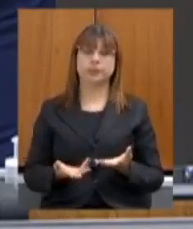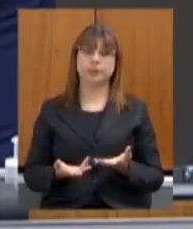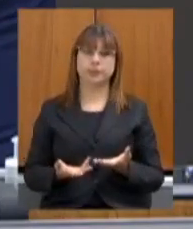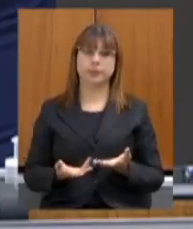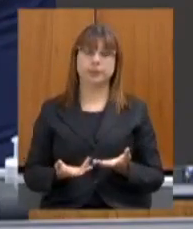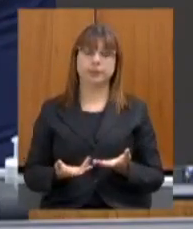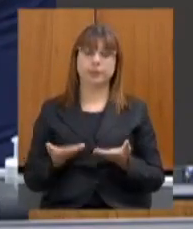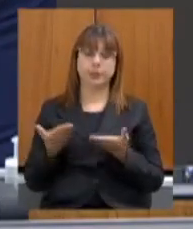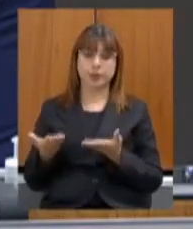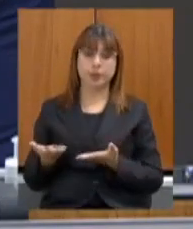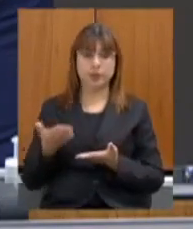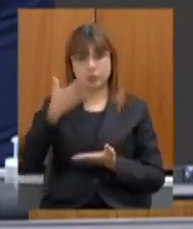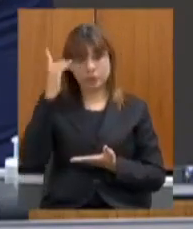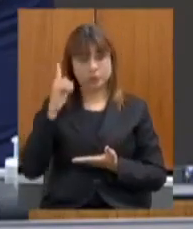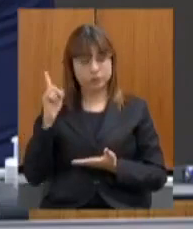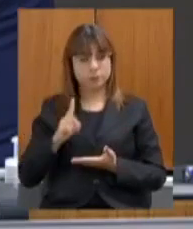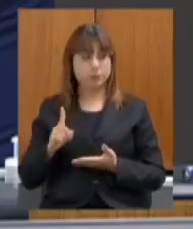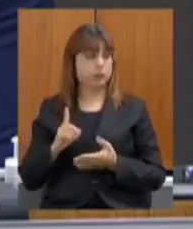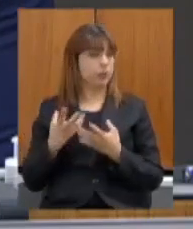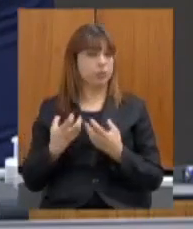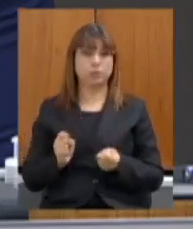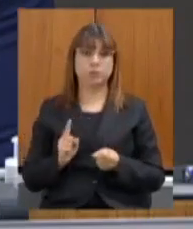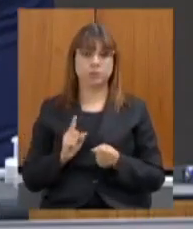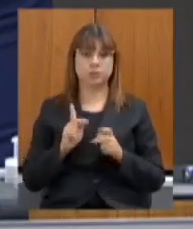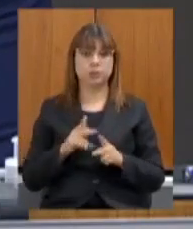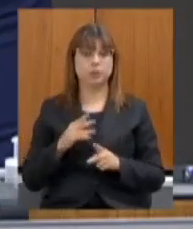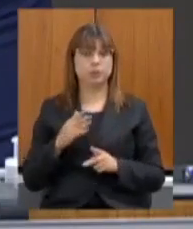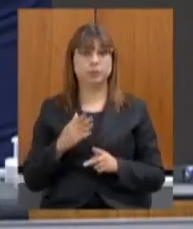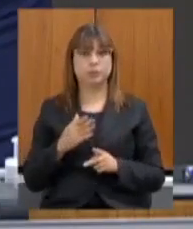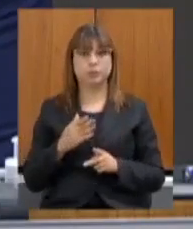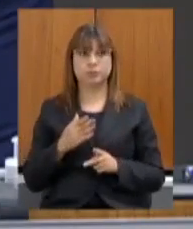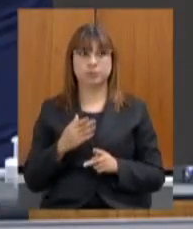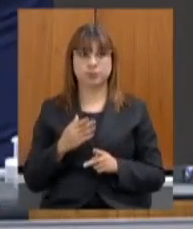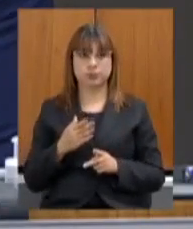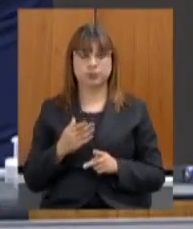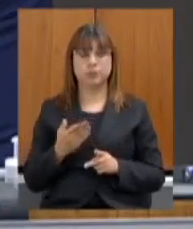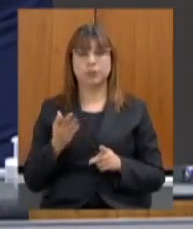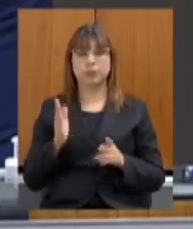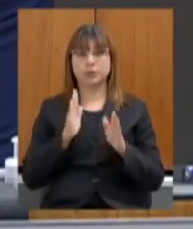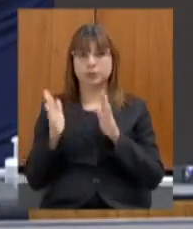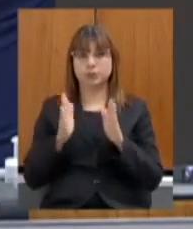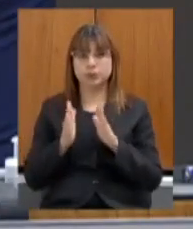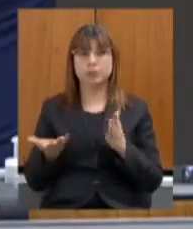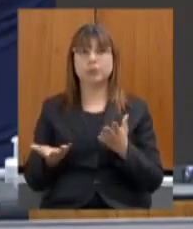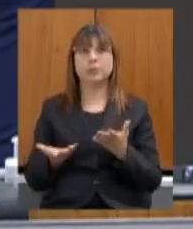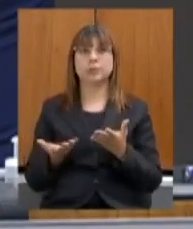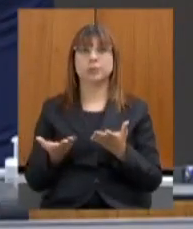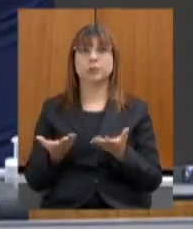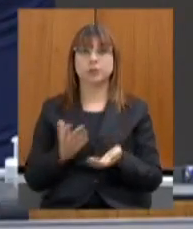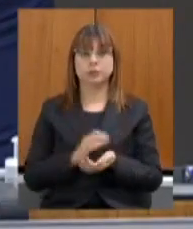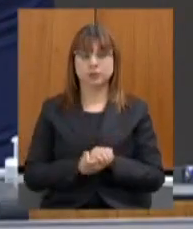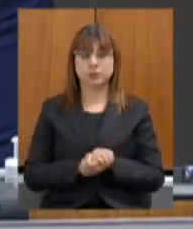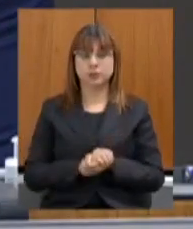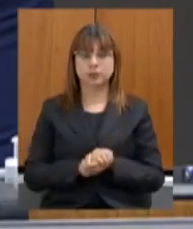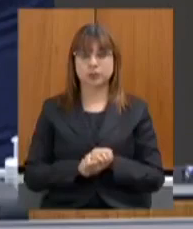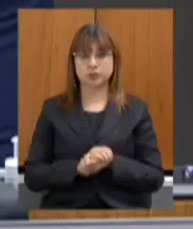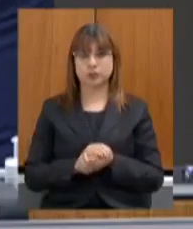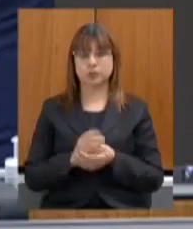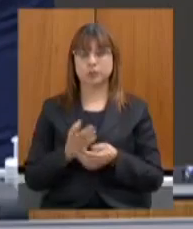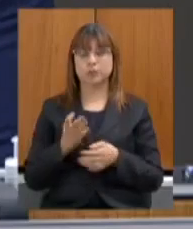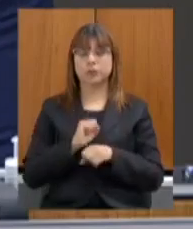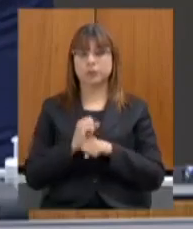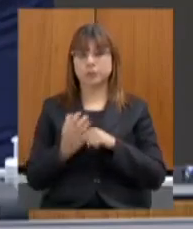Para ele, ele não tolera que nenhum cidadão morra sem, desculpe, passe por essa pandemia sem a assistência do governo do Estado.